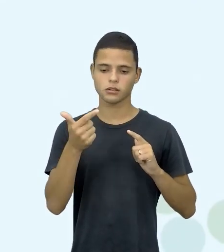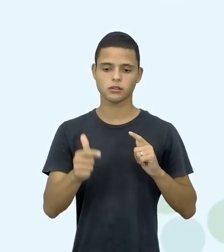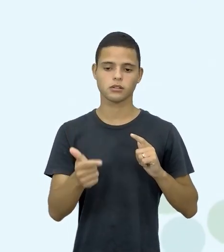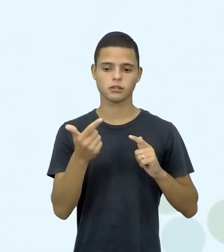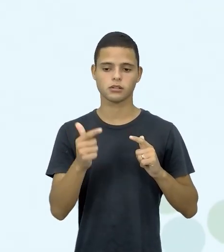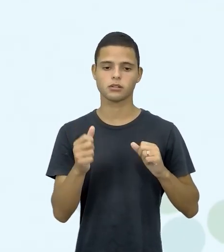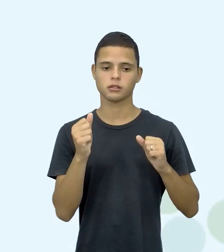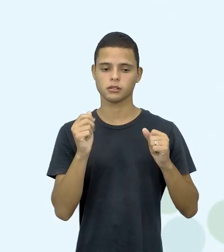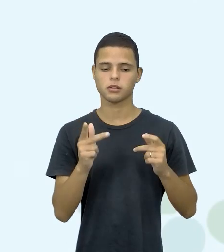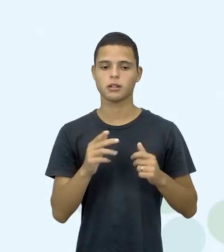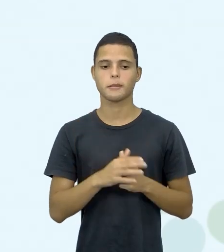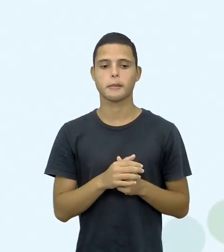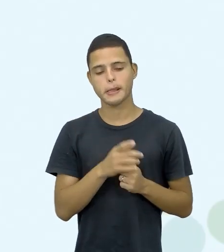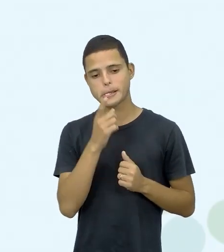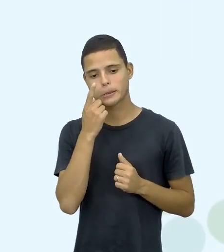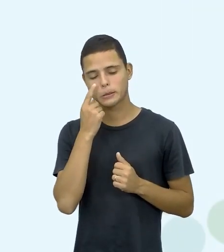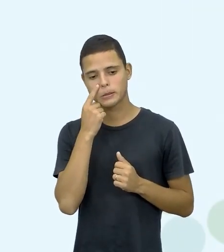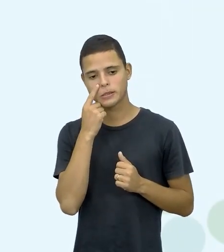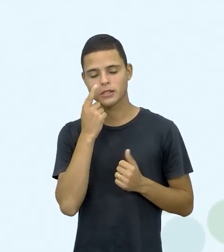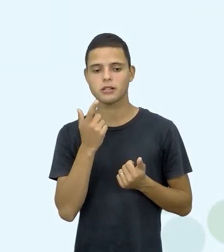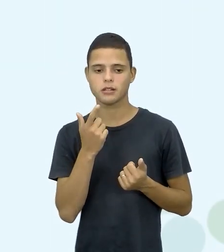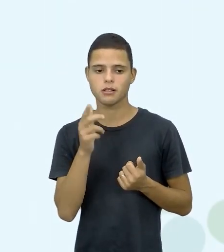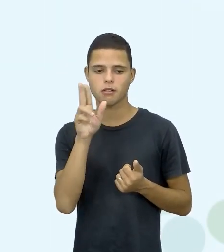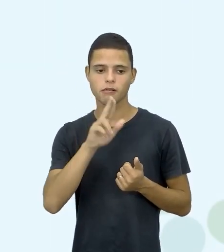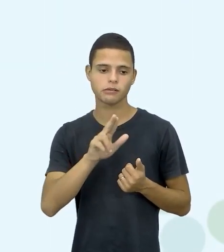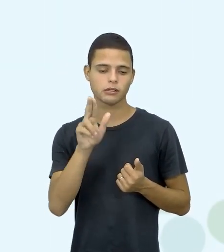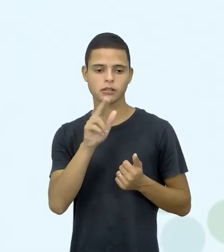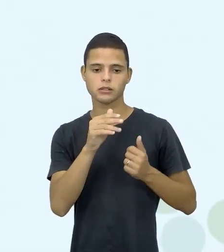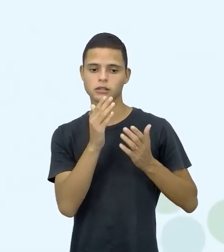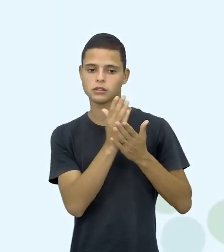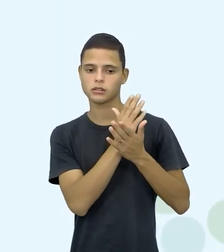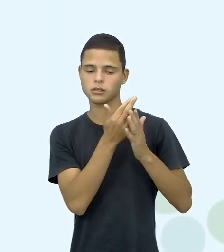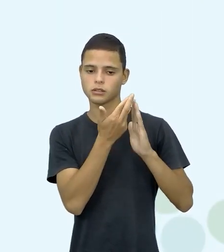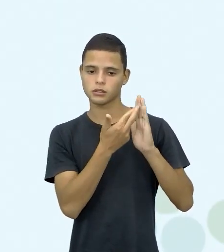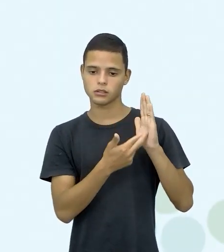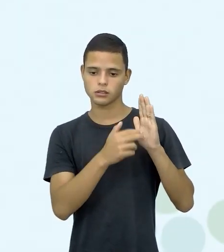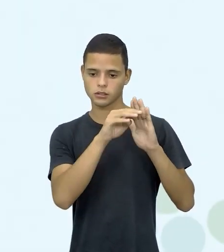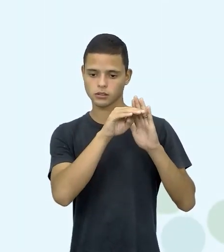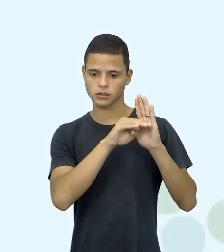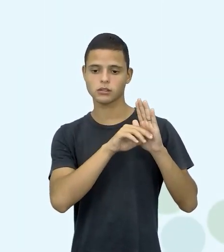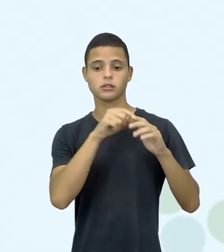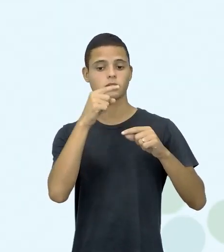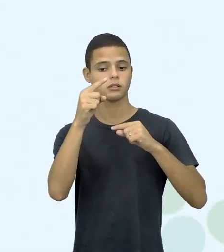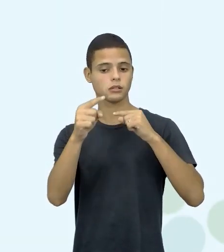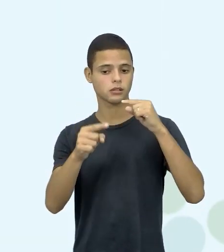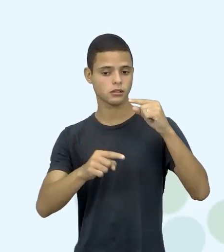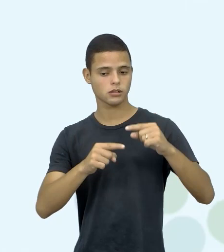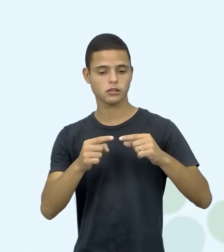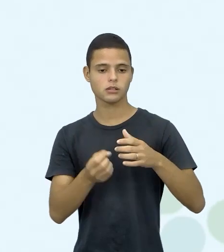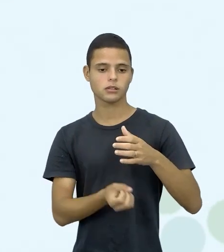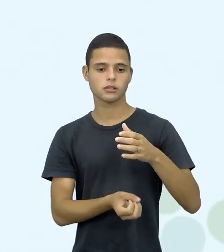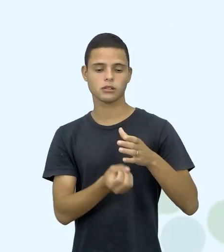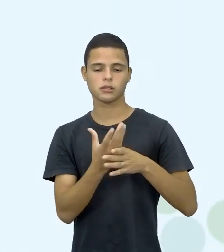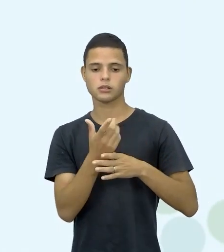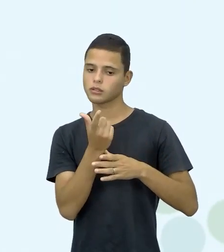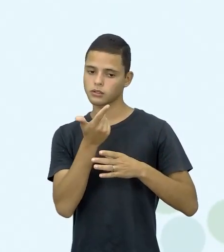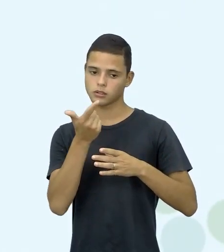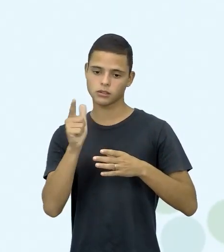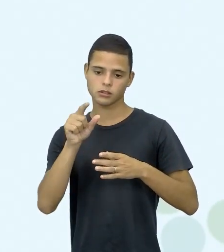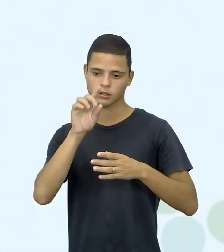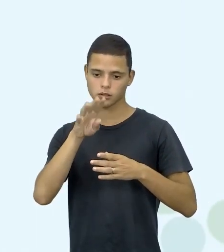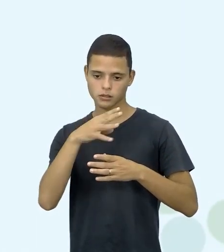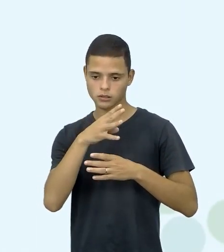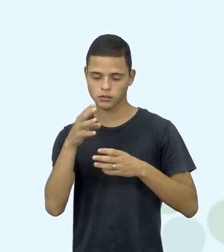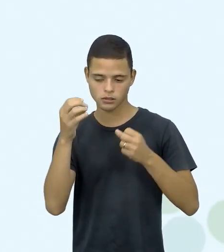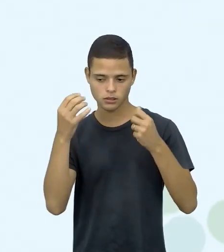para vocês. Observar, né, fazendo esses registros na tabela. E depois a gente vai construir outra tabela que eu vou falar daqui